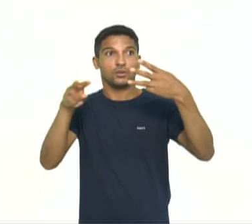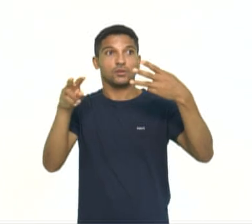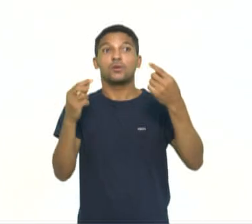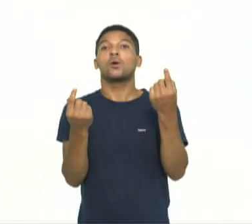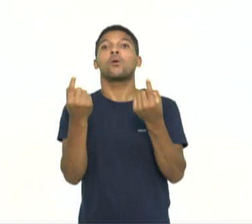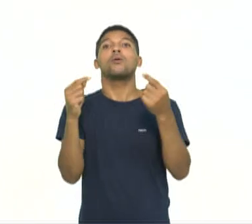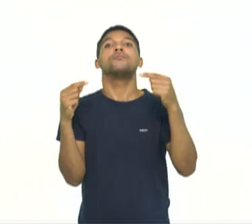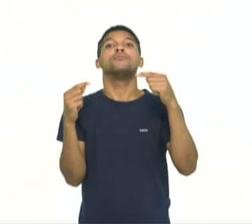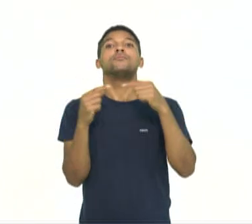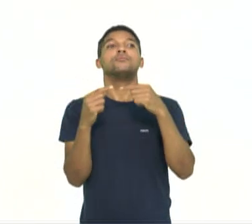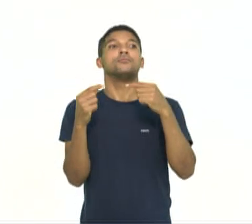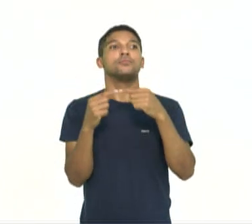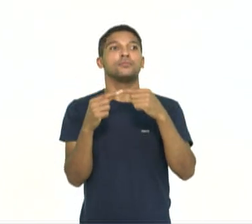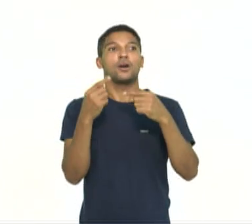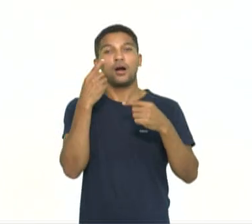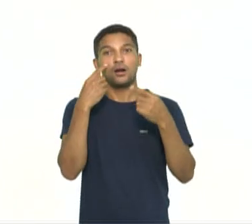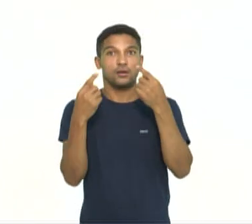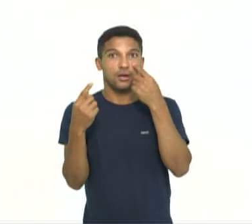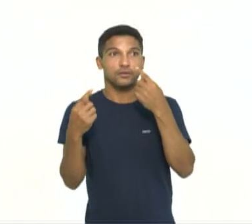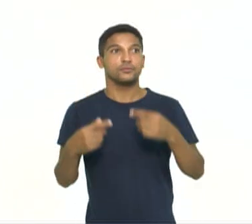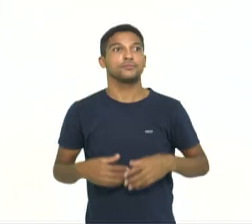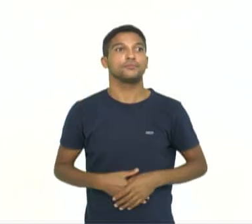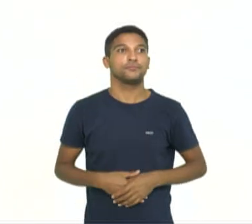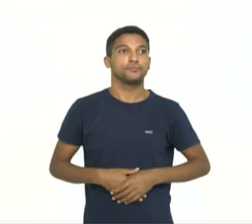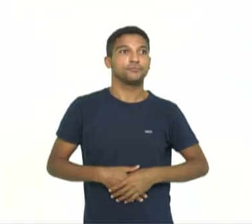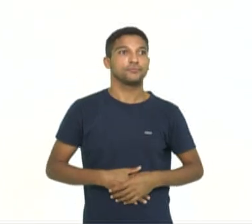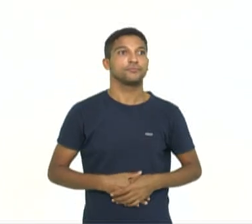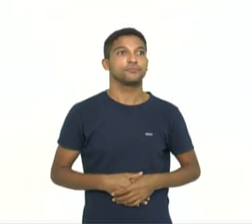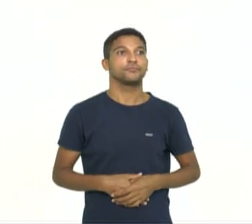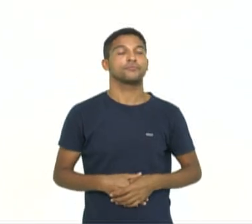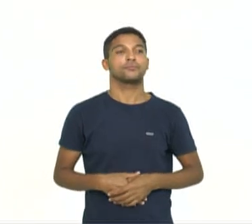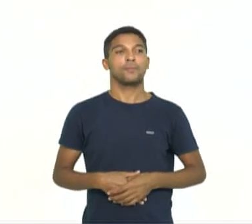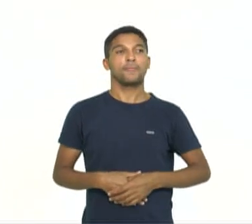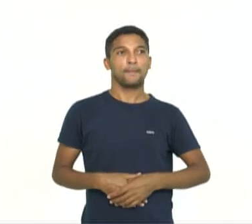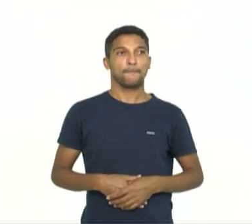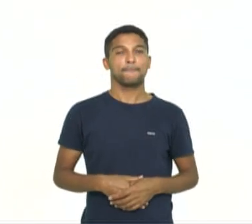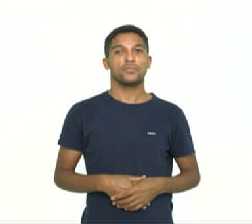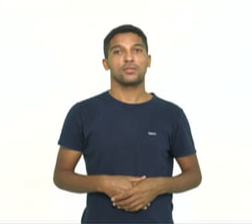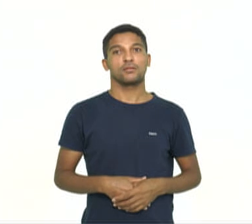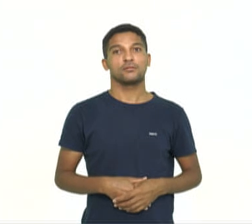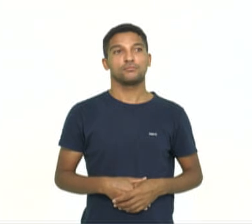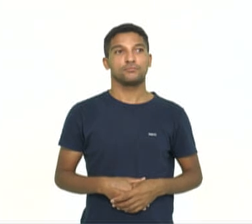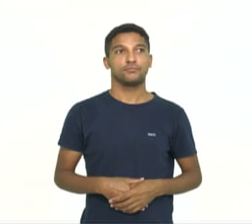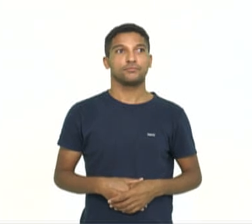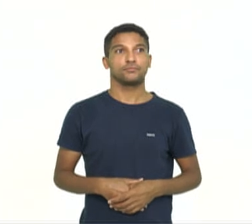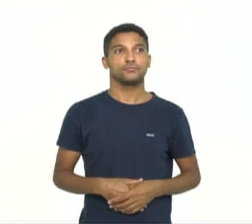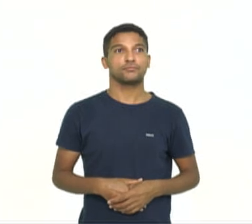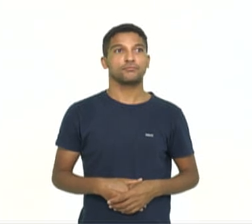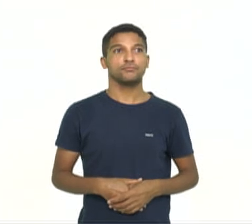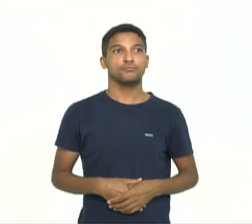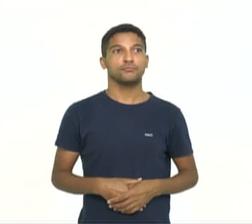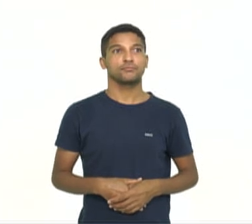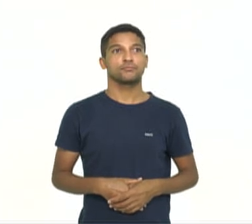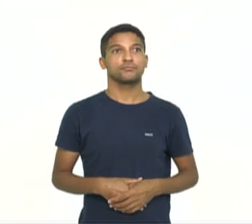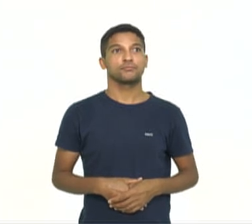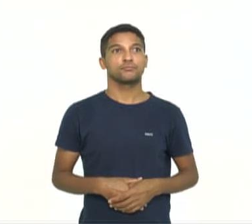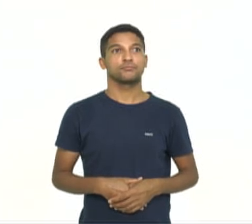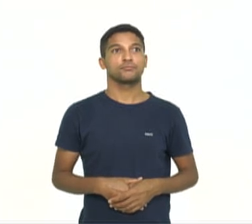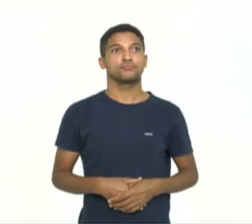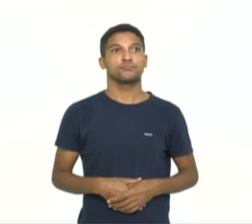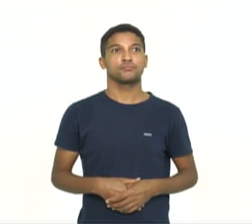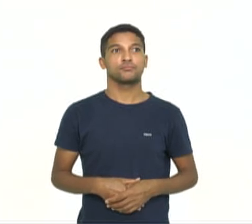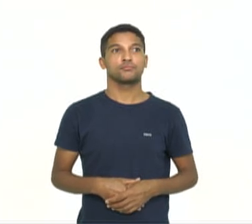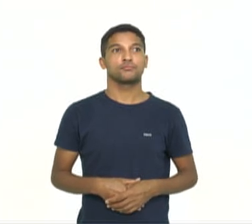não agradava. O time jogou muito bem, entretanto, não conseguiu a vitória. E aí? Alternativa